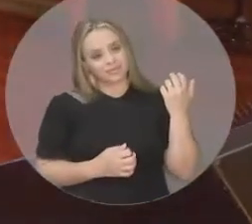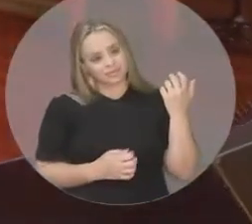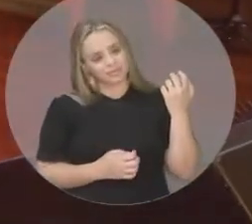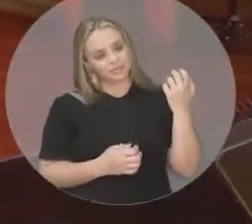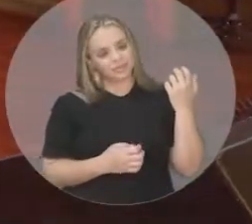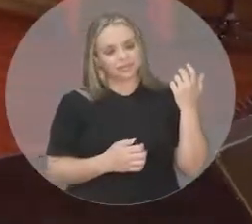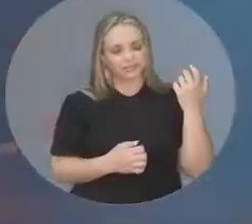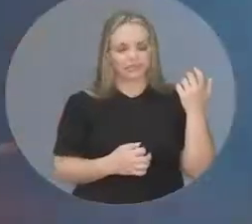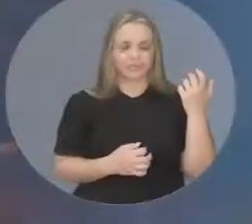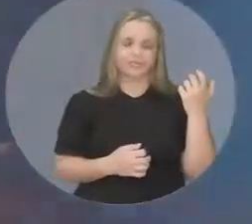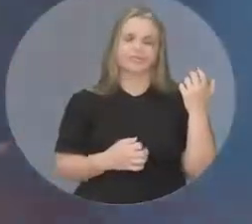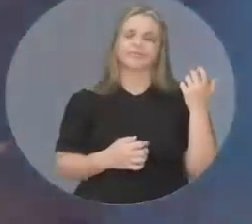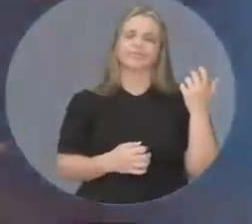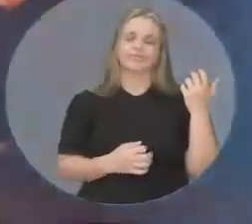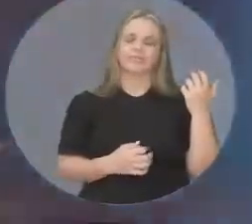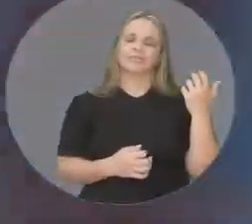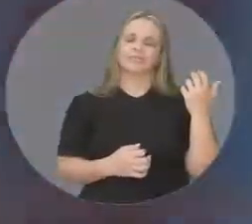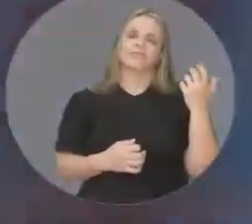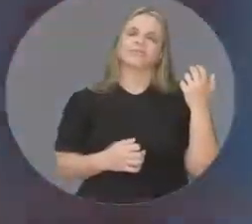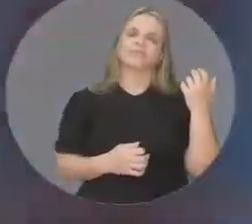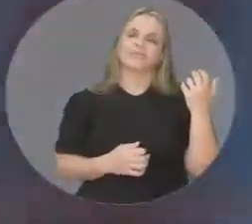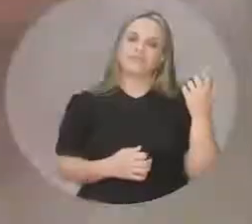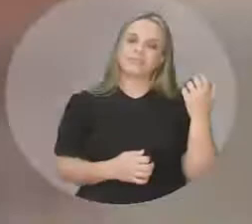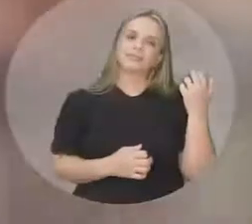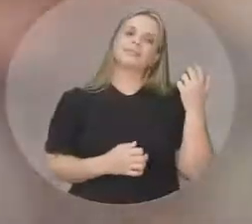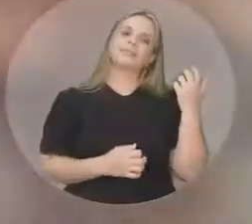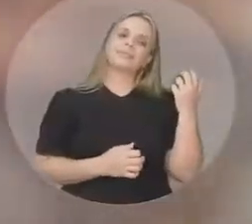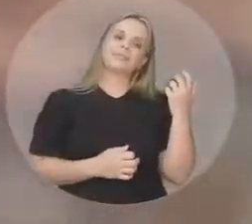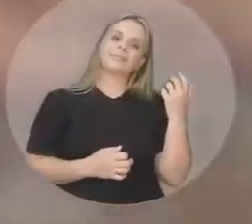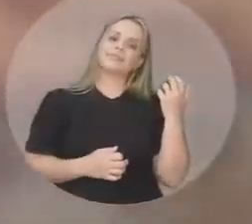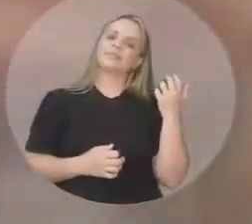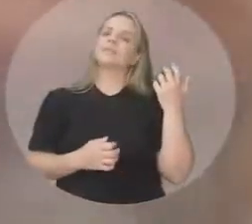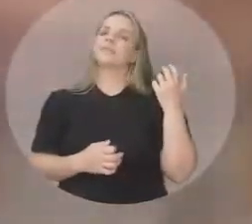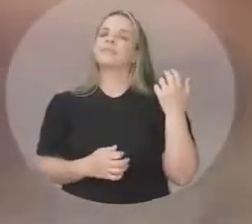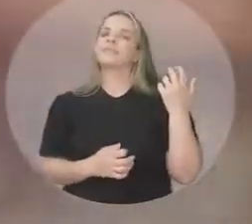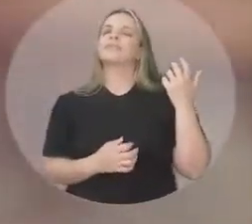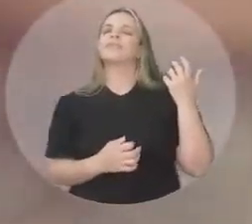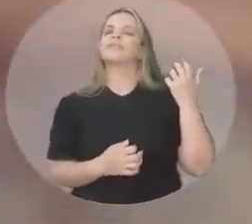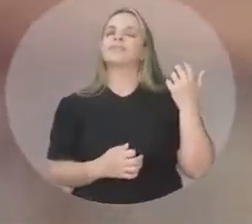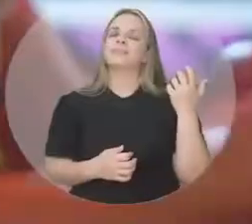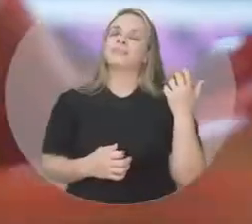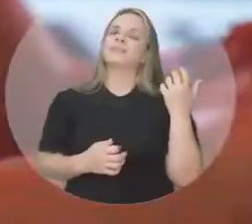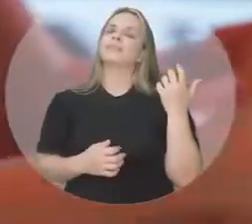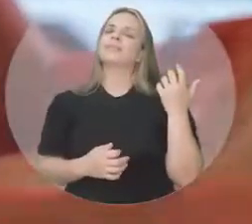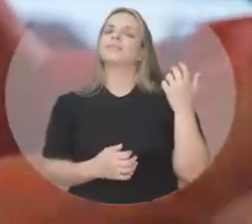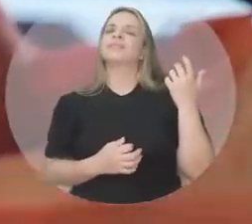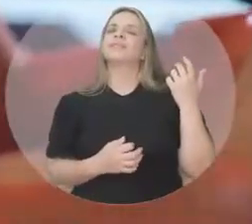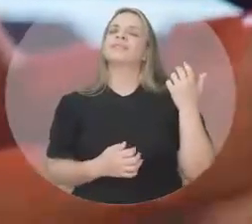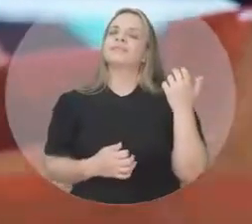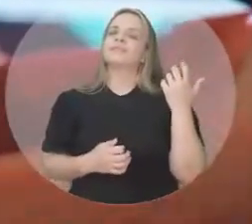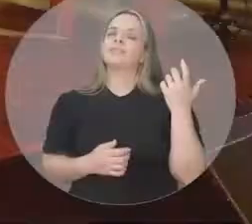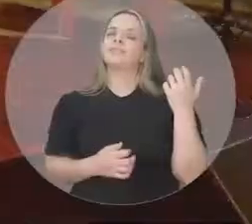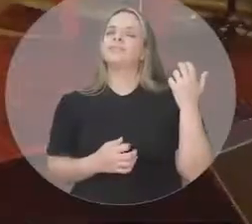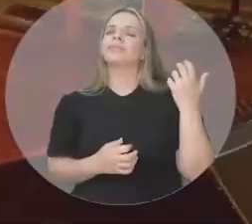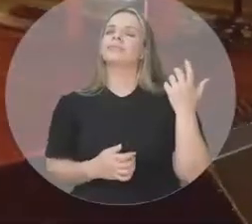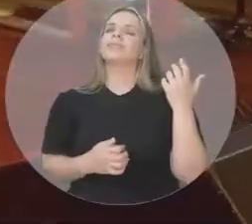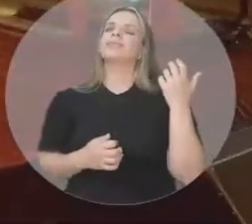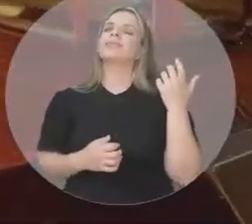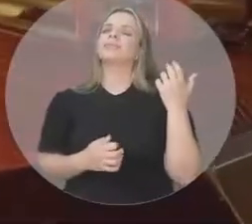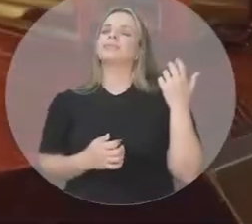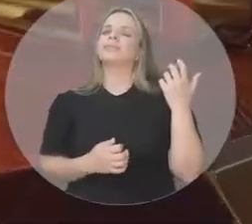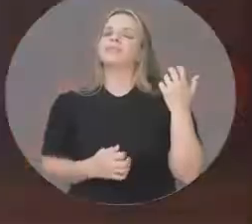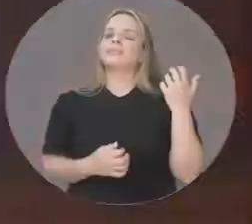nosso povo, vamos todos na andaia. Canta e dança na andaia, viva a cultura